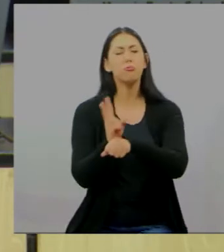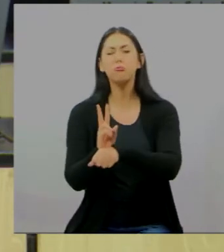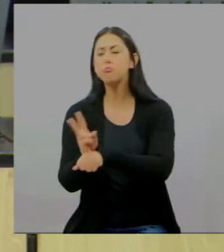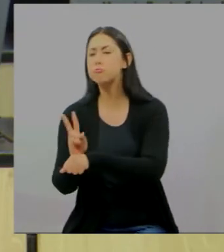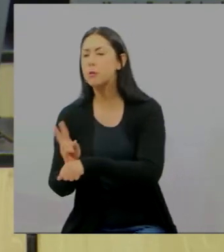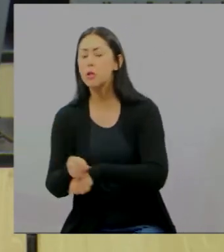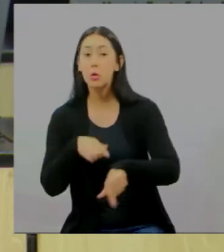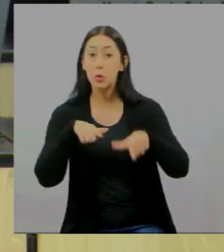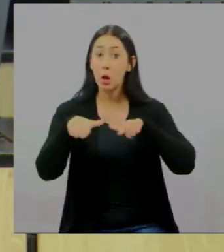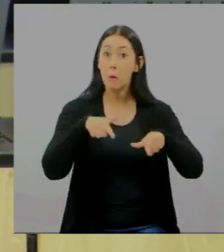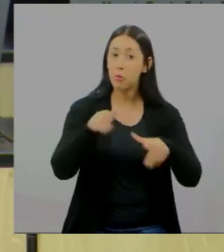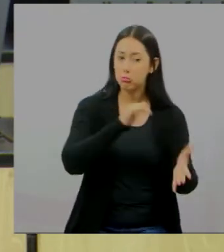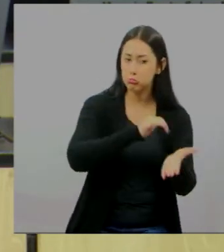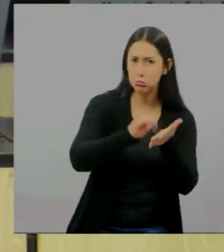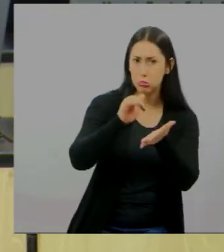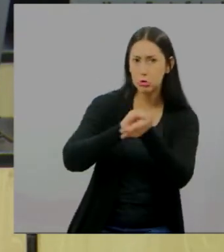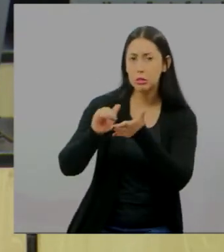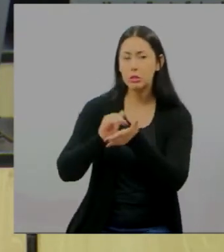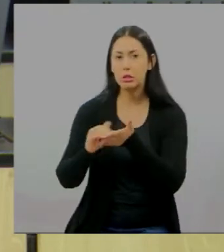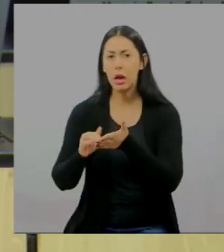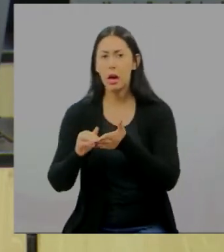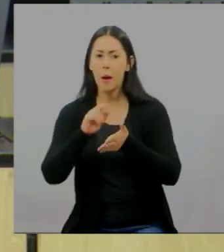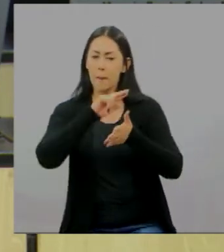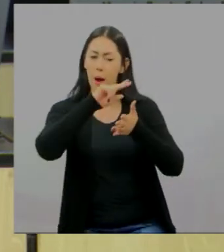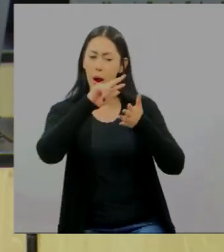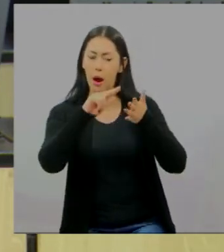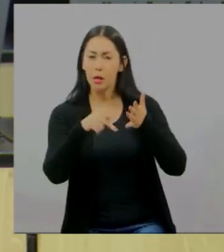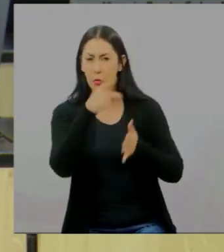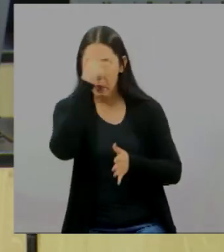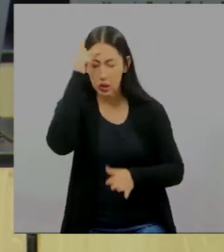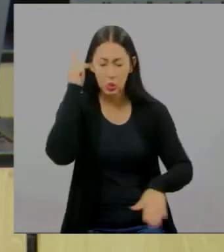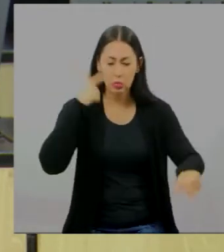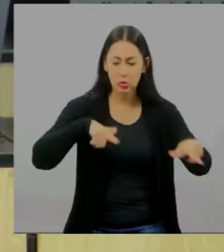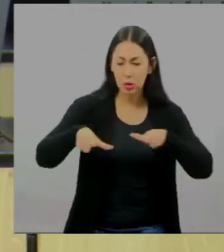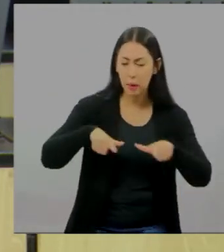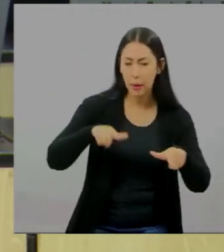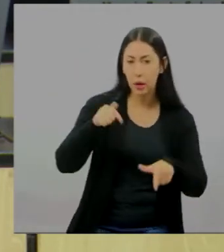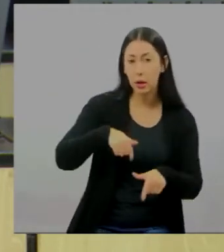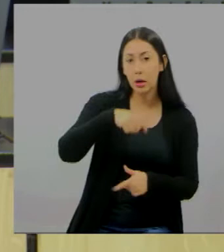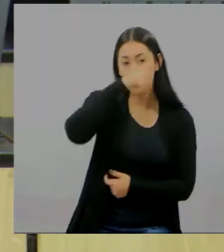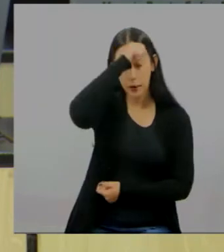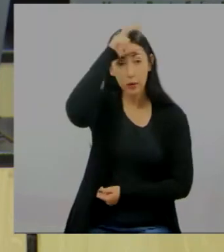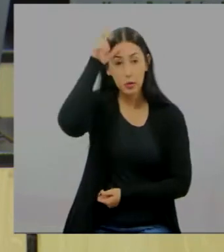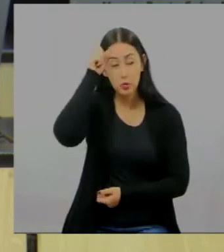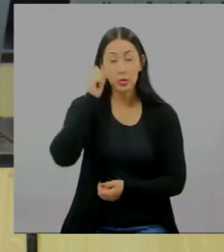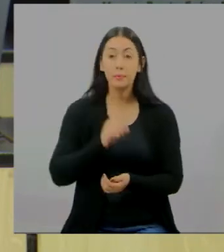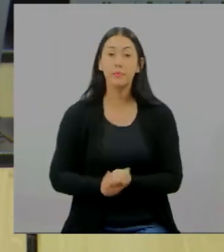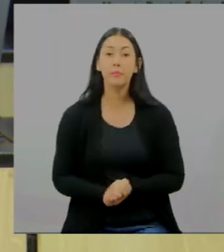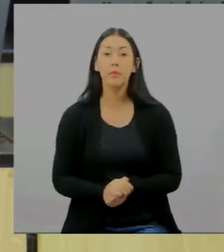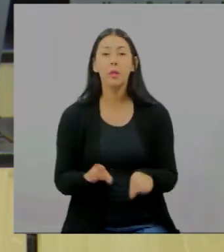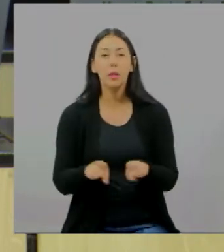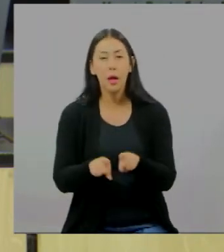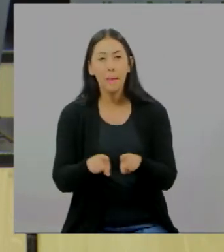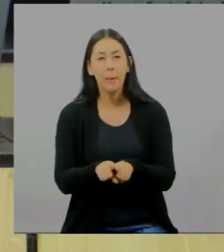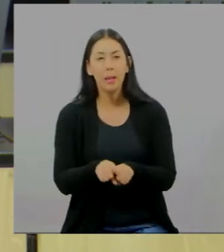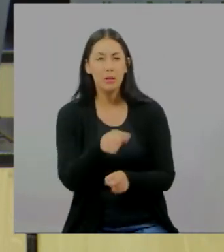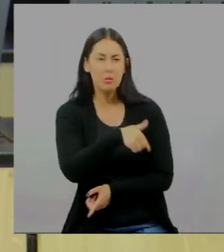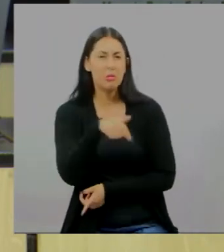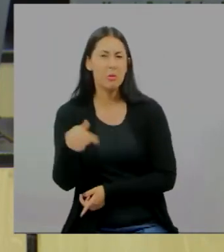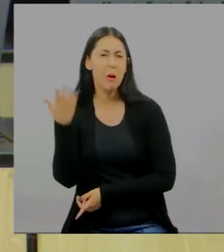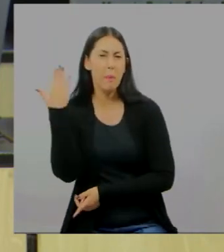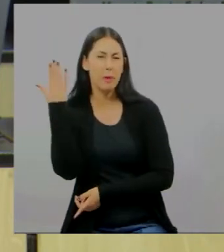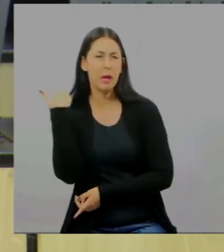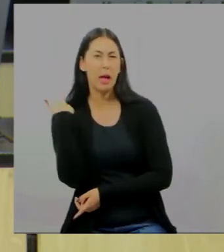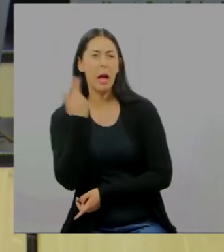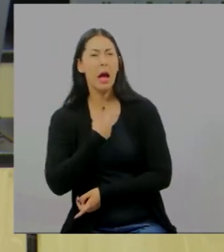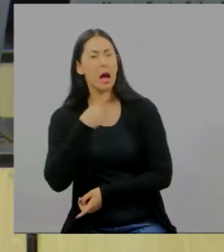secretarias municipais e demais autarquias e ou prestadores de serviços públicos do município, considerando fatos ocorridos na última semana,